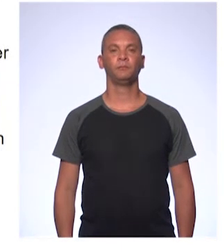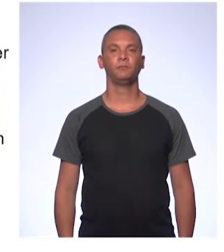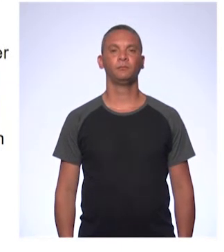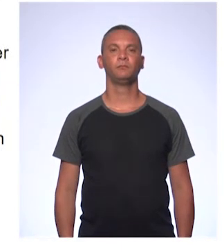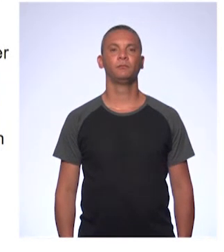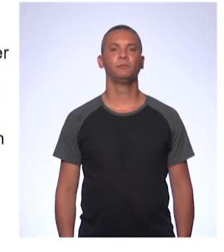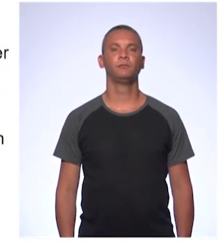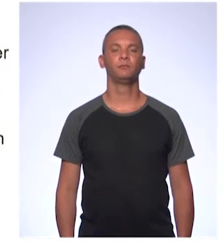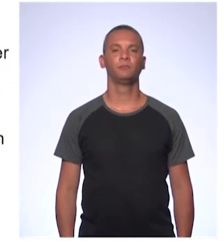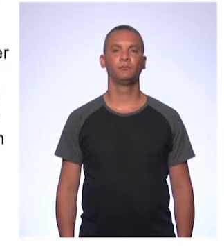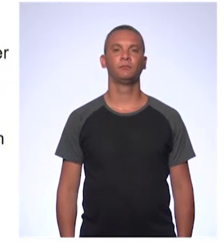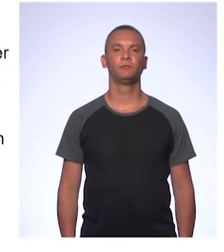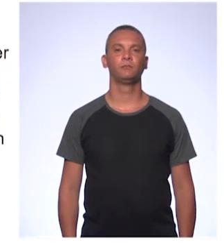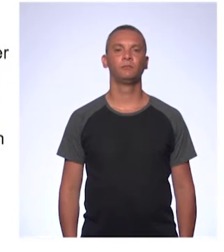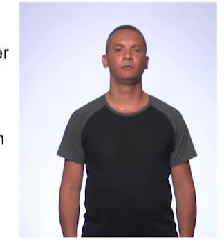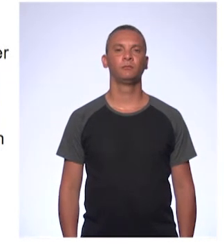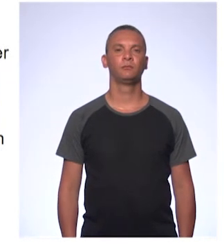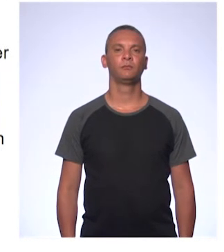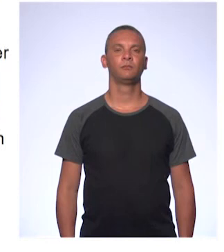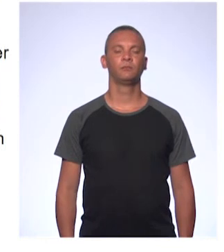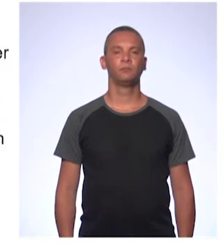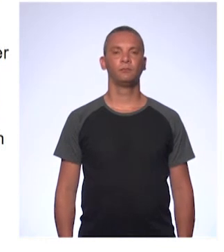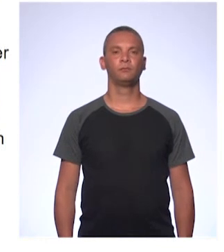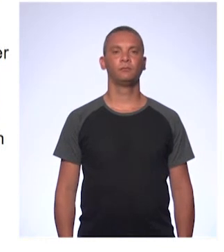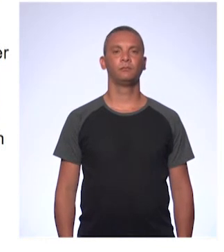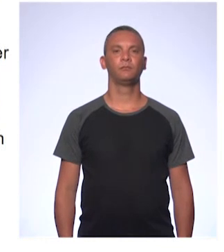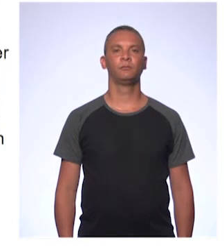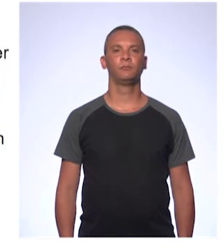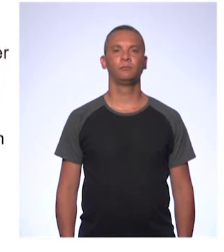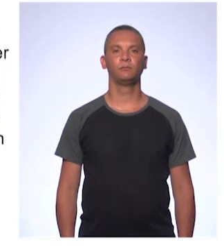las otras, né?